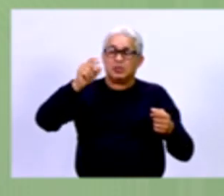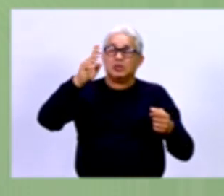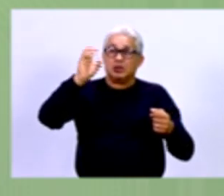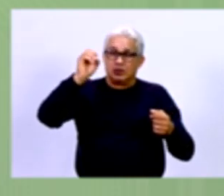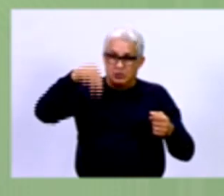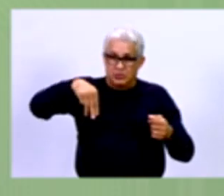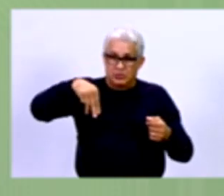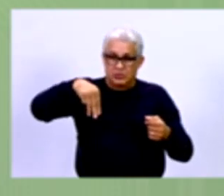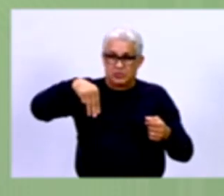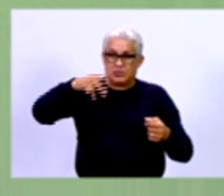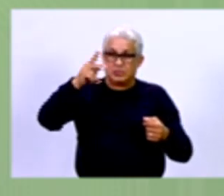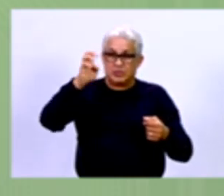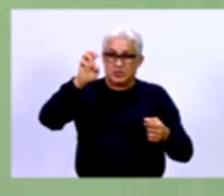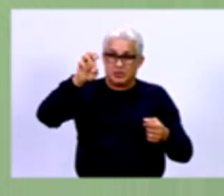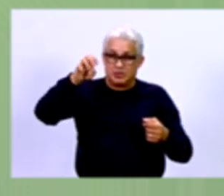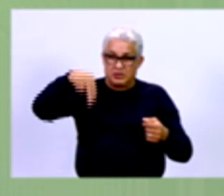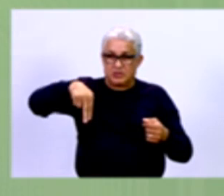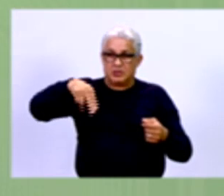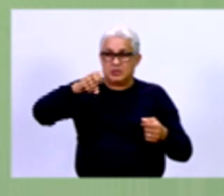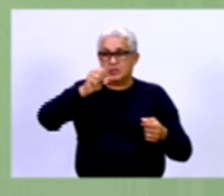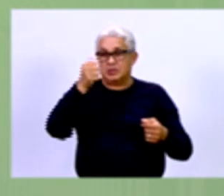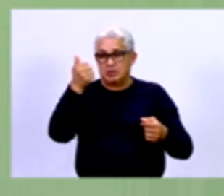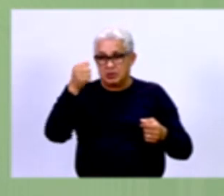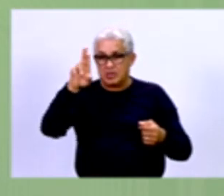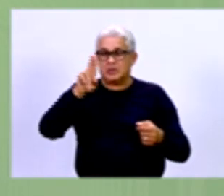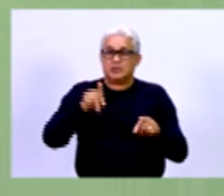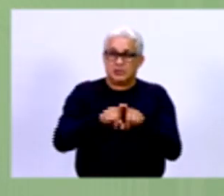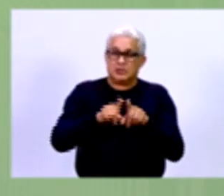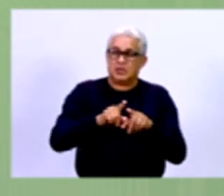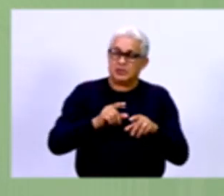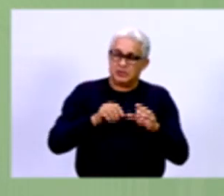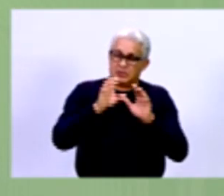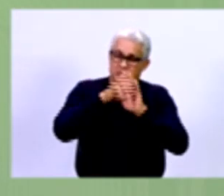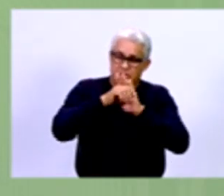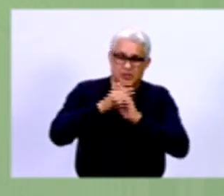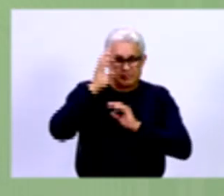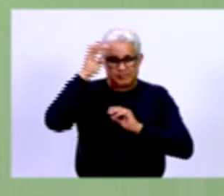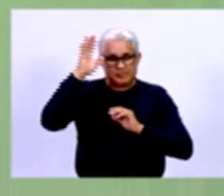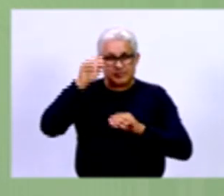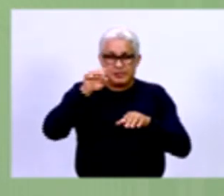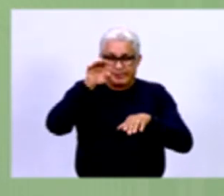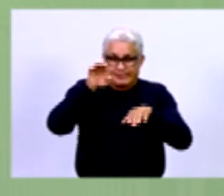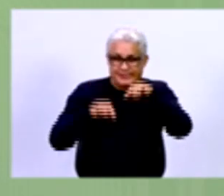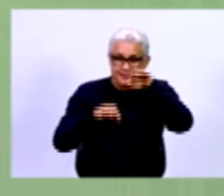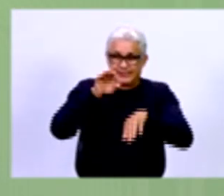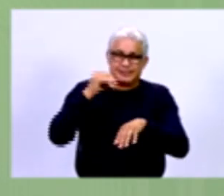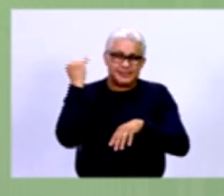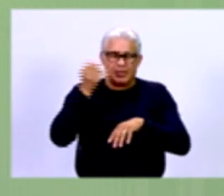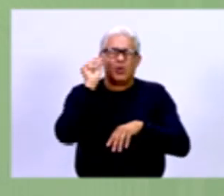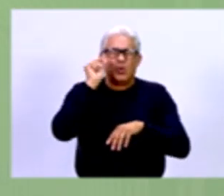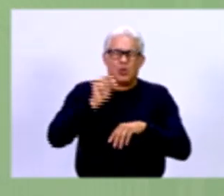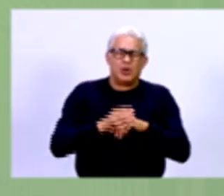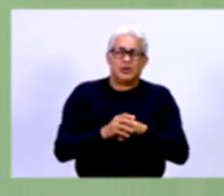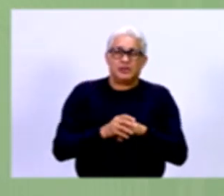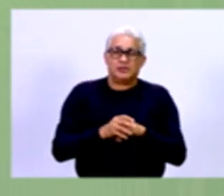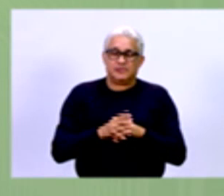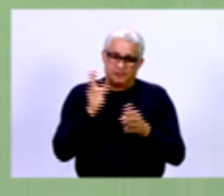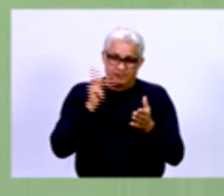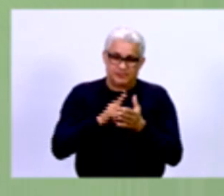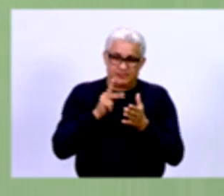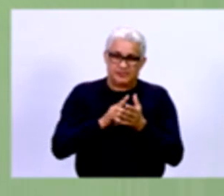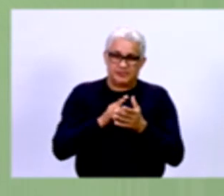como nós sinalizamos, não obstante esses conceitos teóricos de equilíbrio, o que importa, o que é de